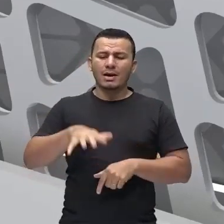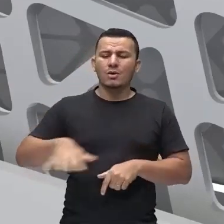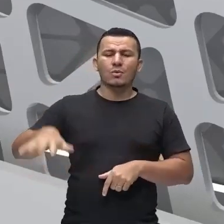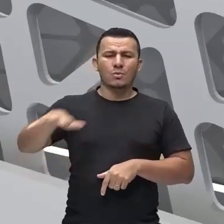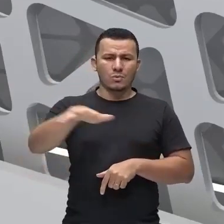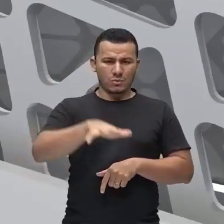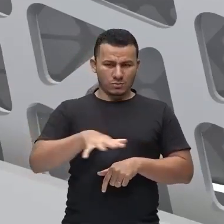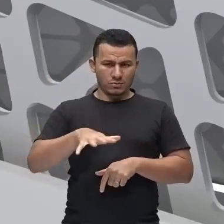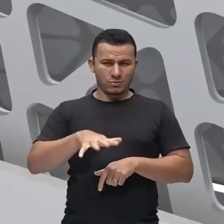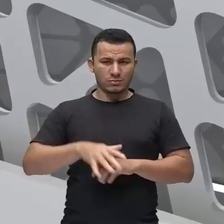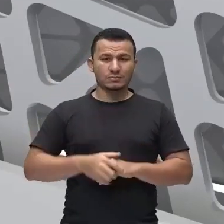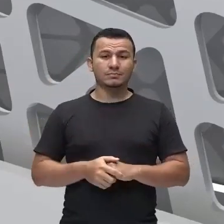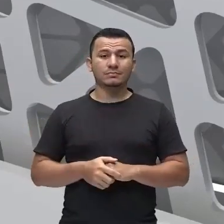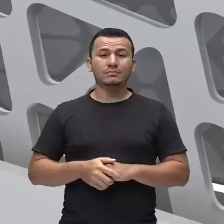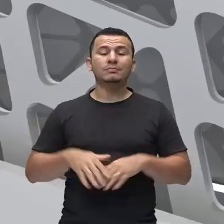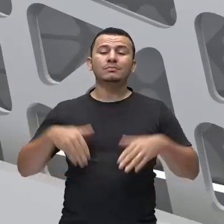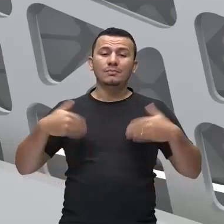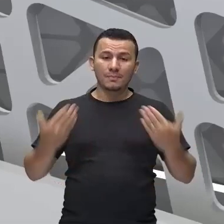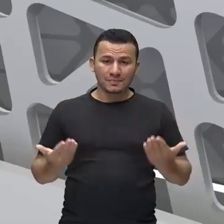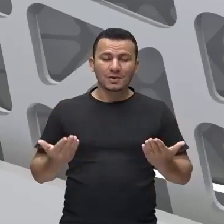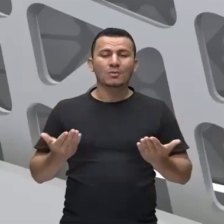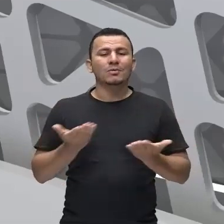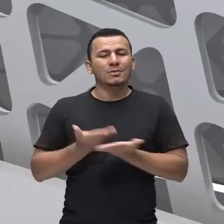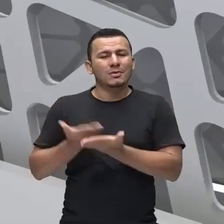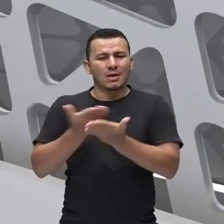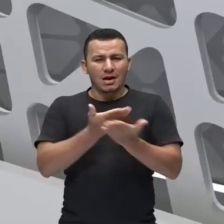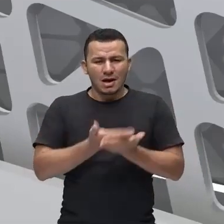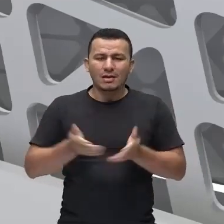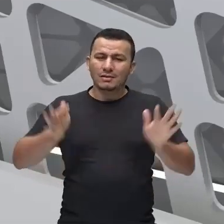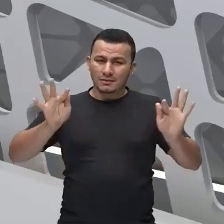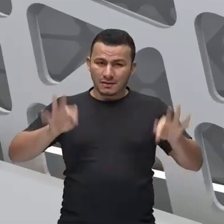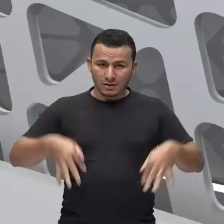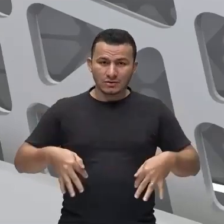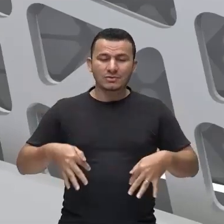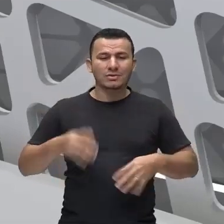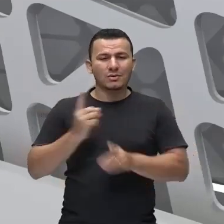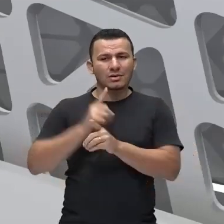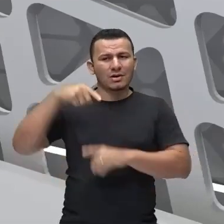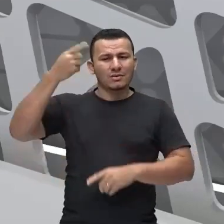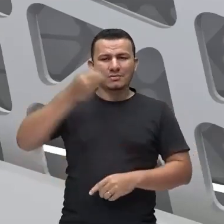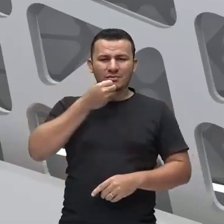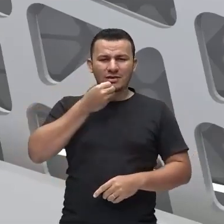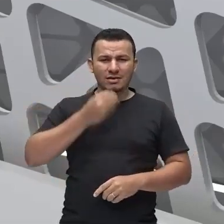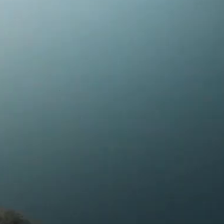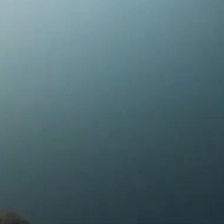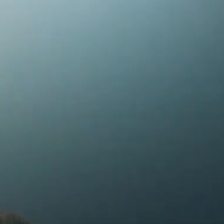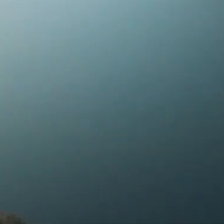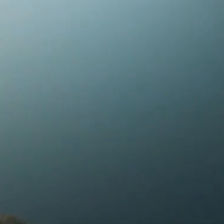gente, tá bom? Então, essa foi a nossa aula de hoje e até a próxima.